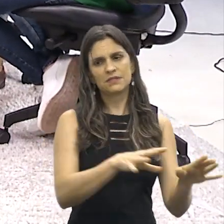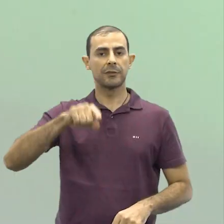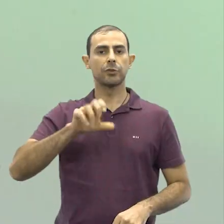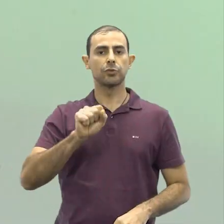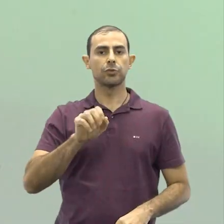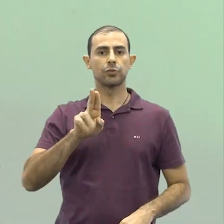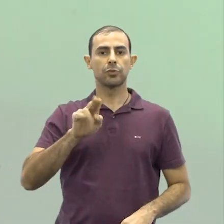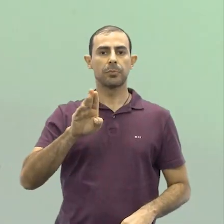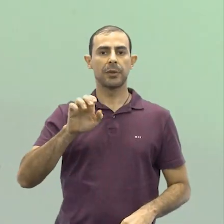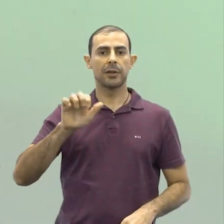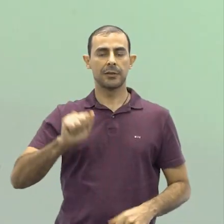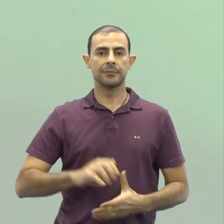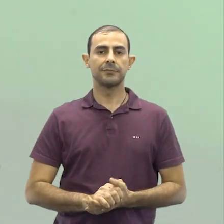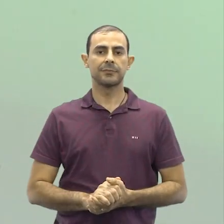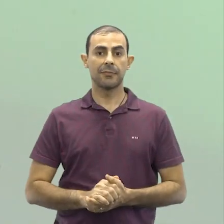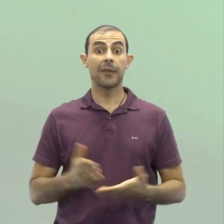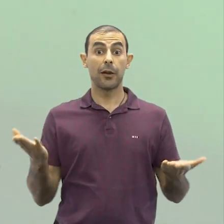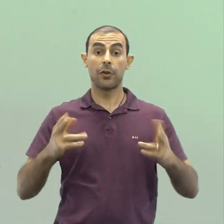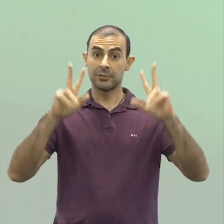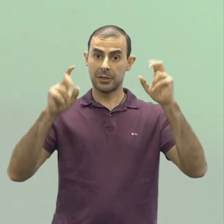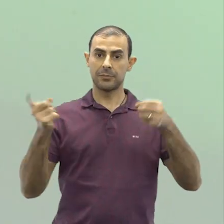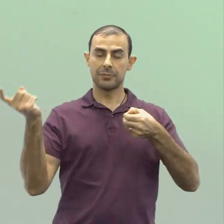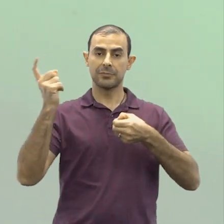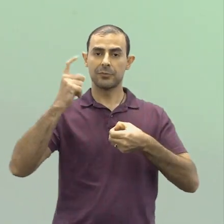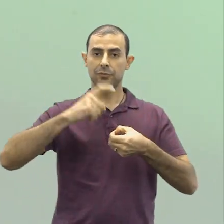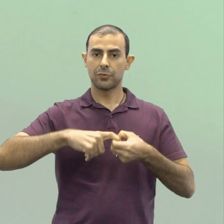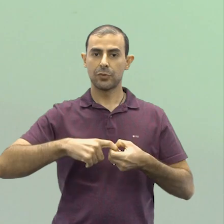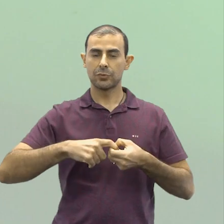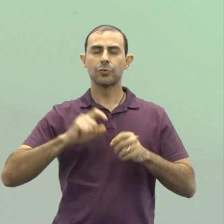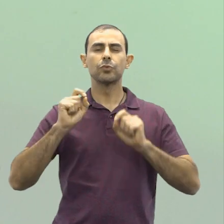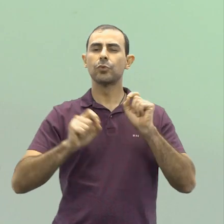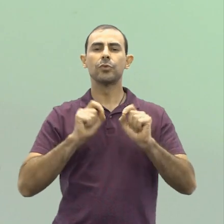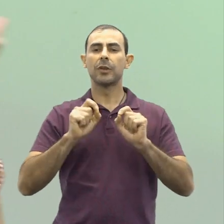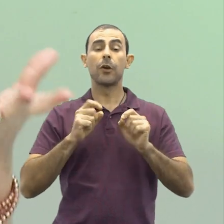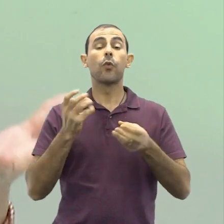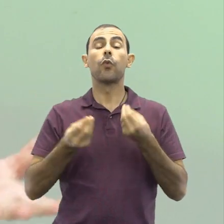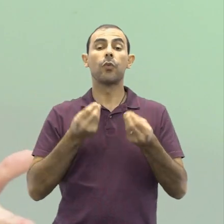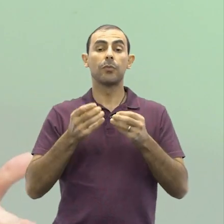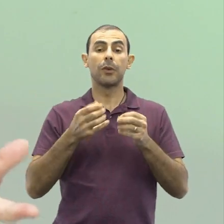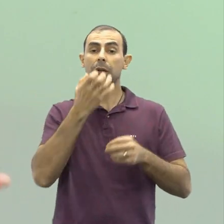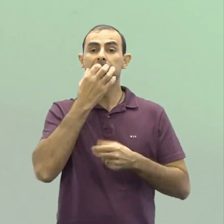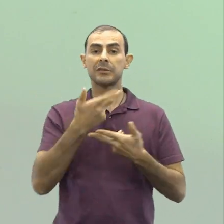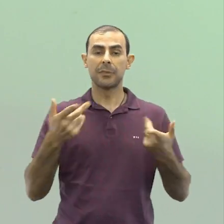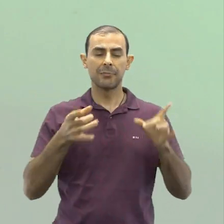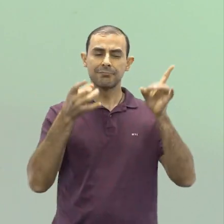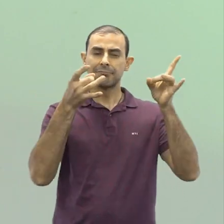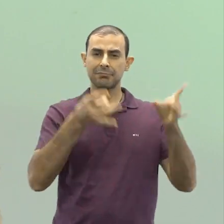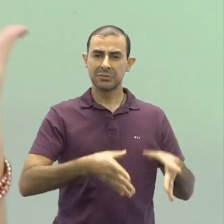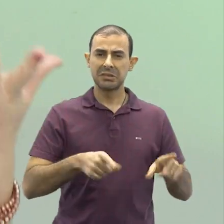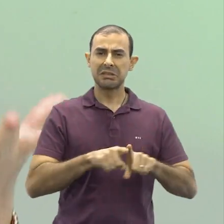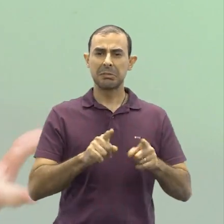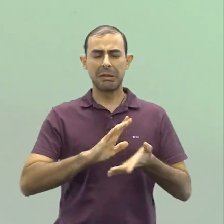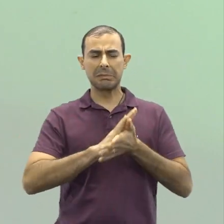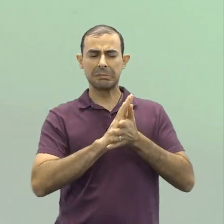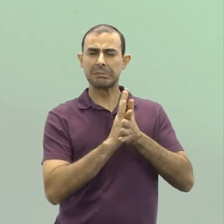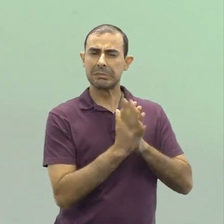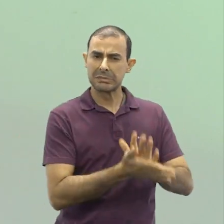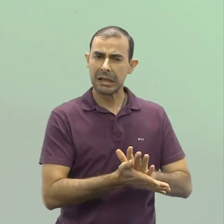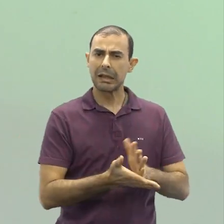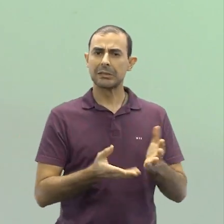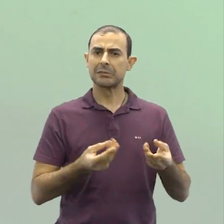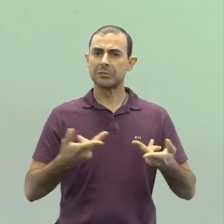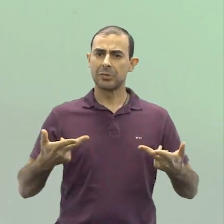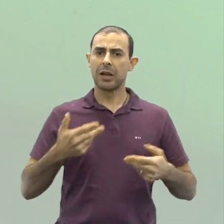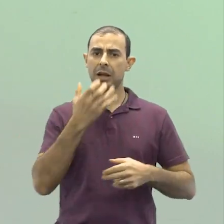poder público. Bom, agora vamos voltar nessa questão do abandono dos animais, né? Dos maus tratos